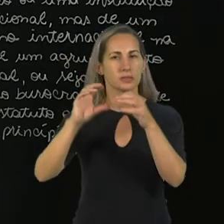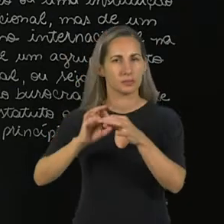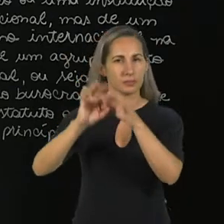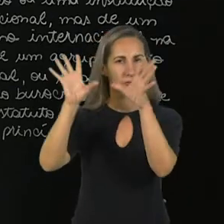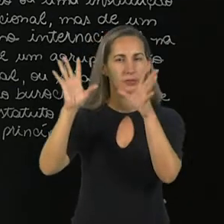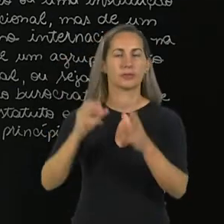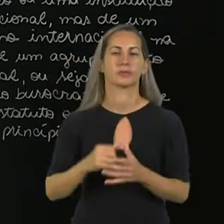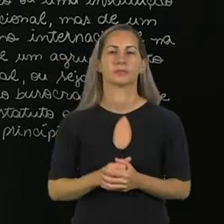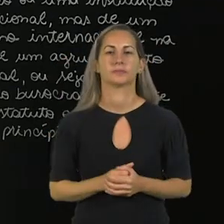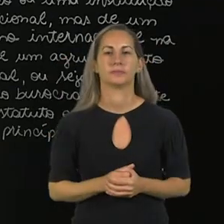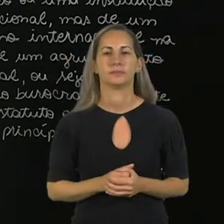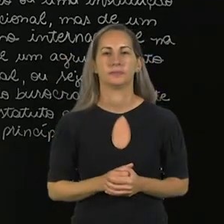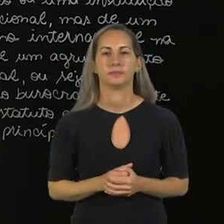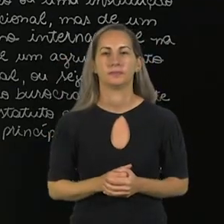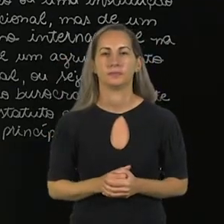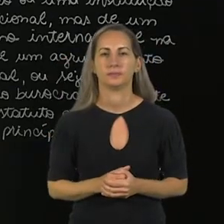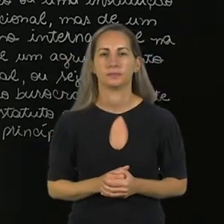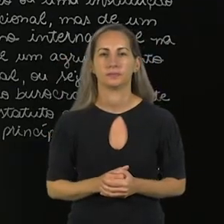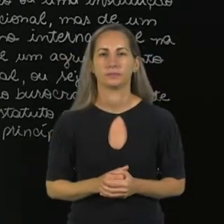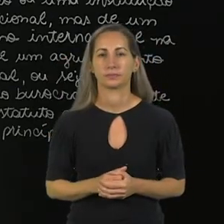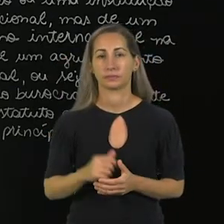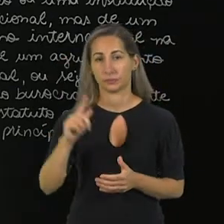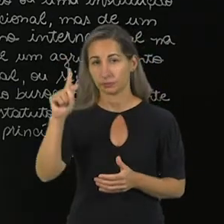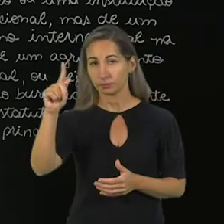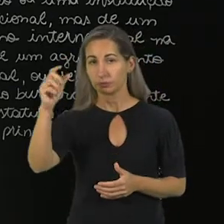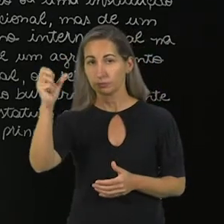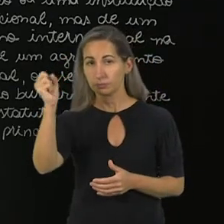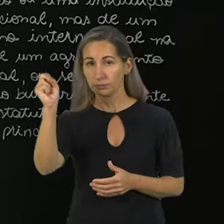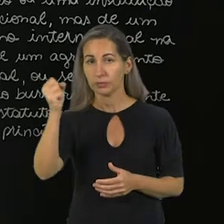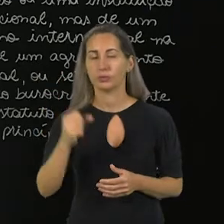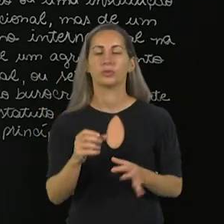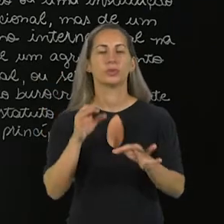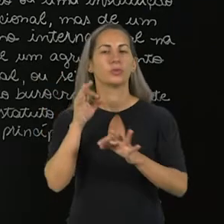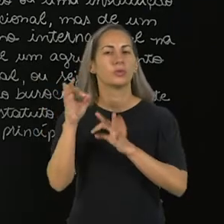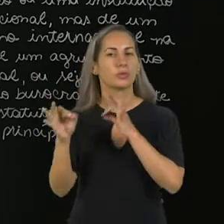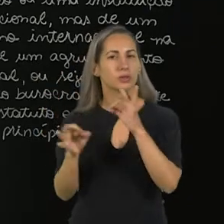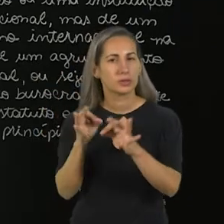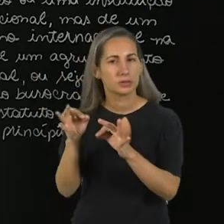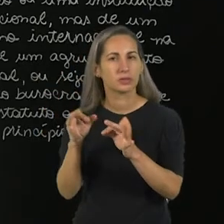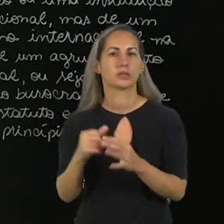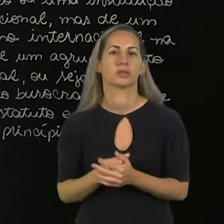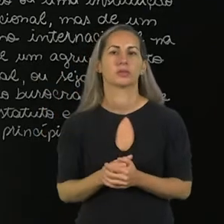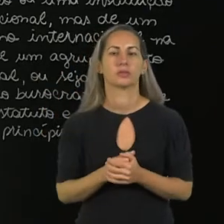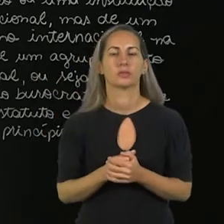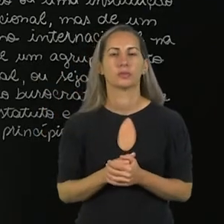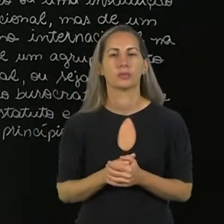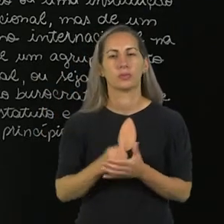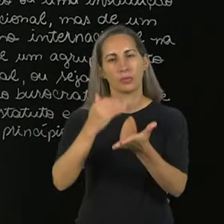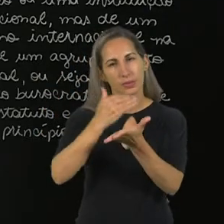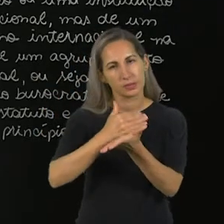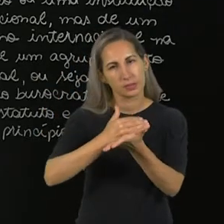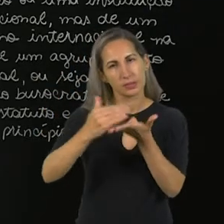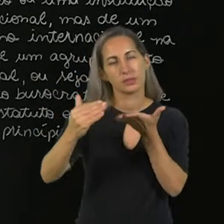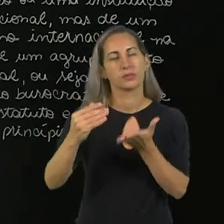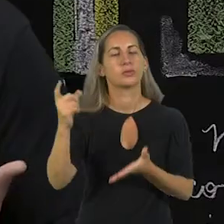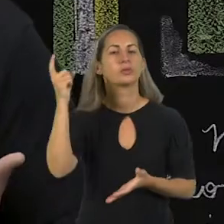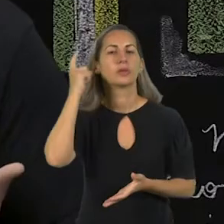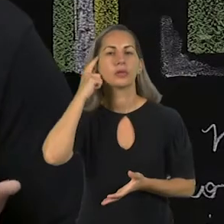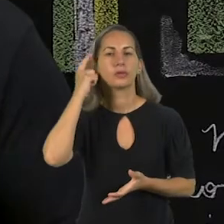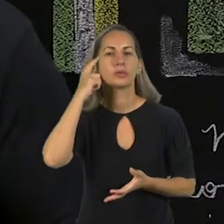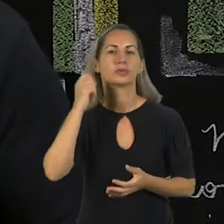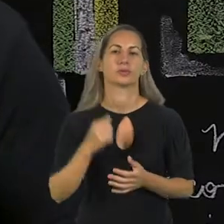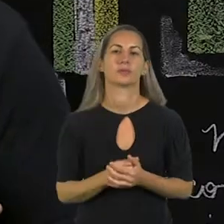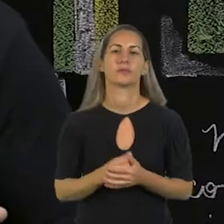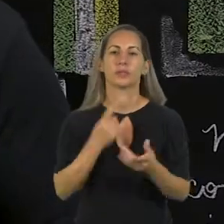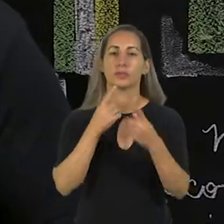democrático. Então, dessa maneira, o G8 ele é organizado partindo justamente dessa lógica